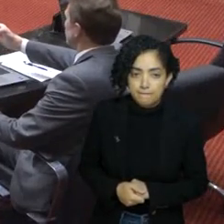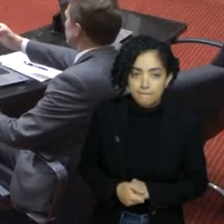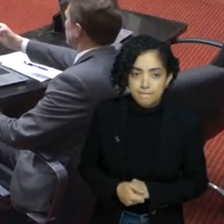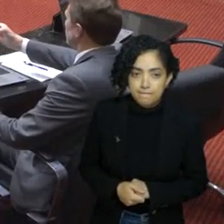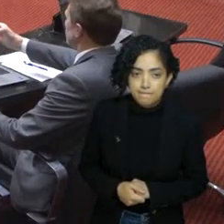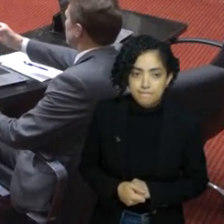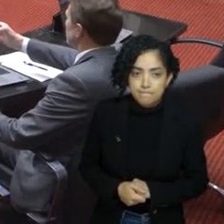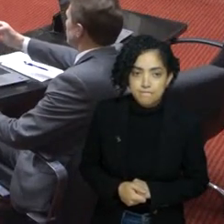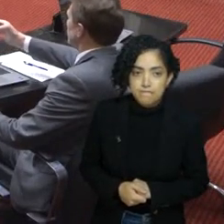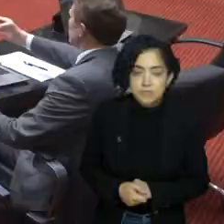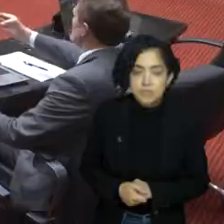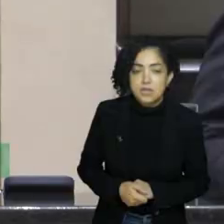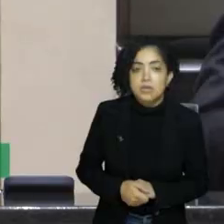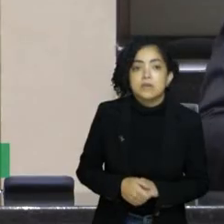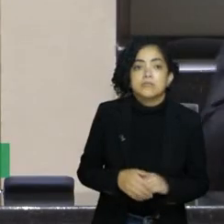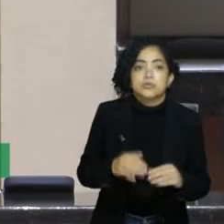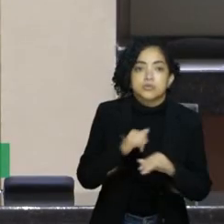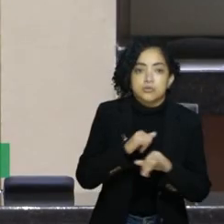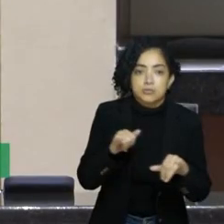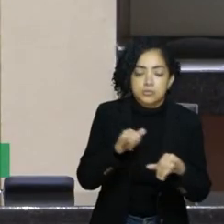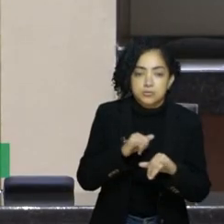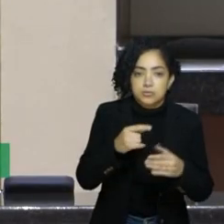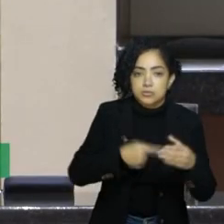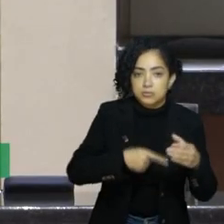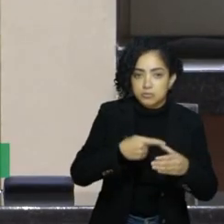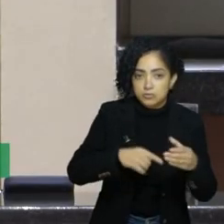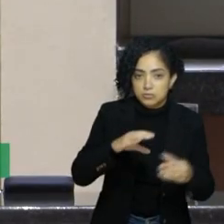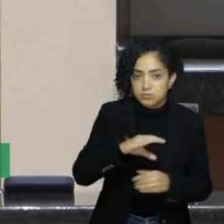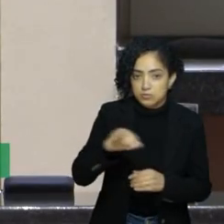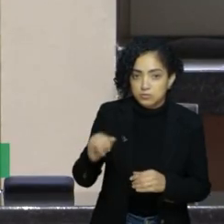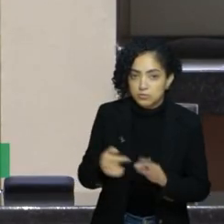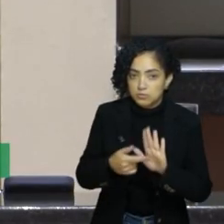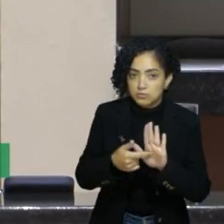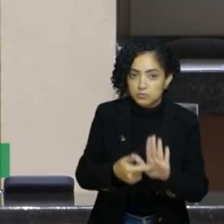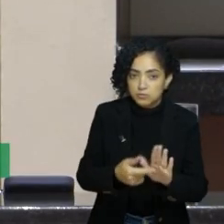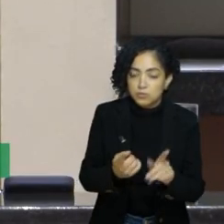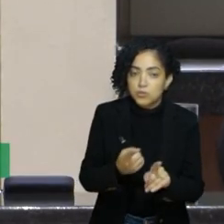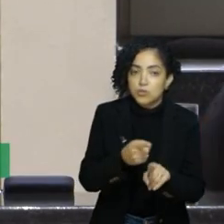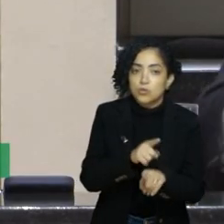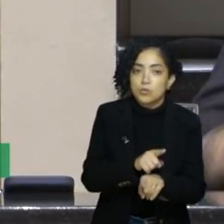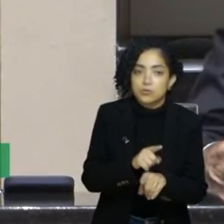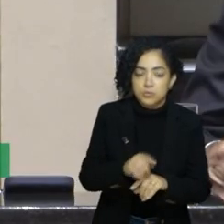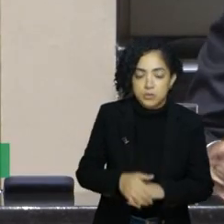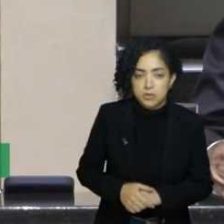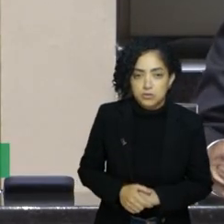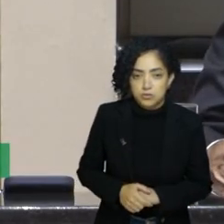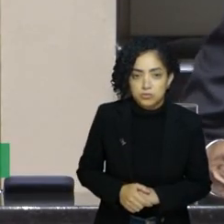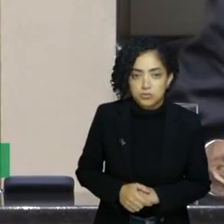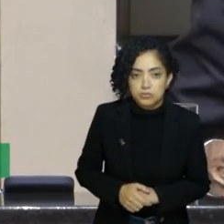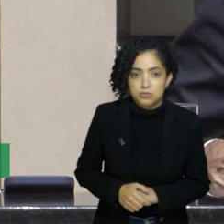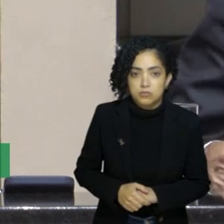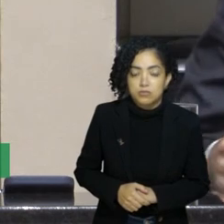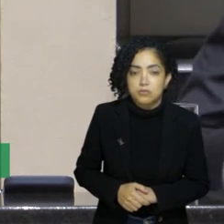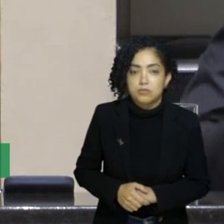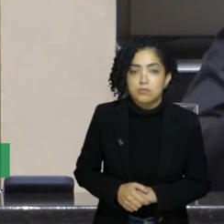A presidência comunica que a Comissão de Constituição e Justiça apresentou parecer contrário à seguinte matéria e essa